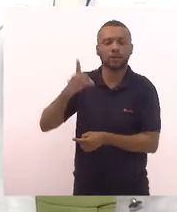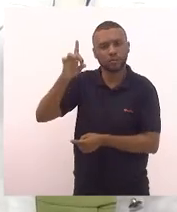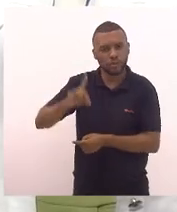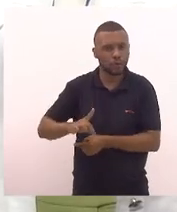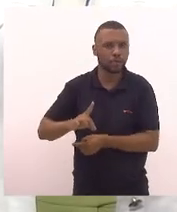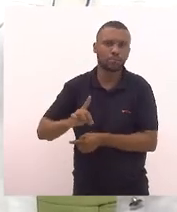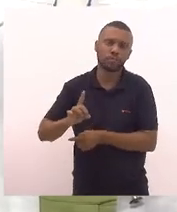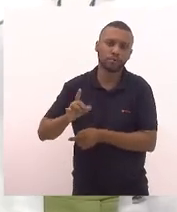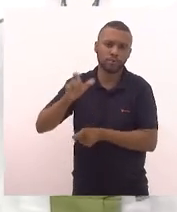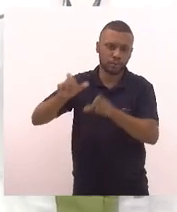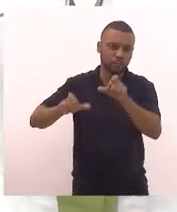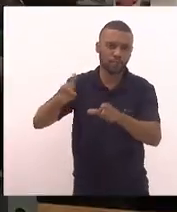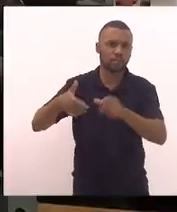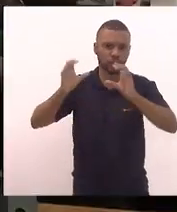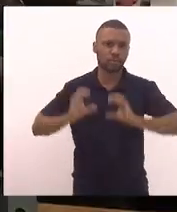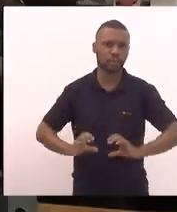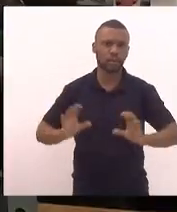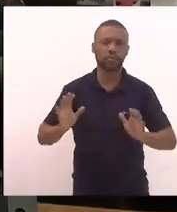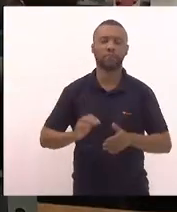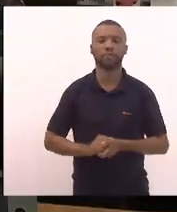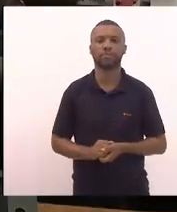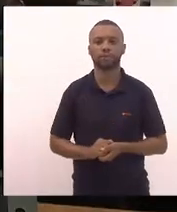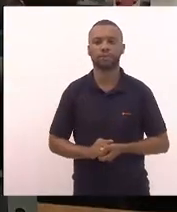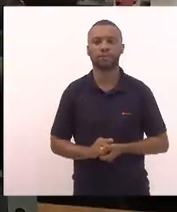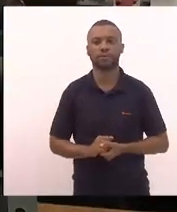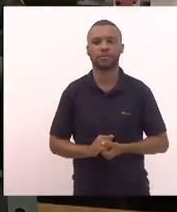do cidadão.